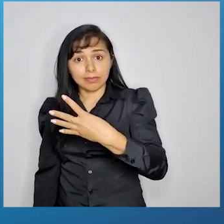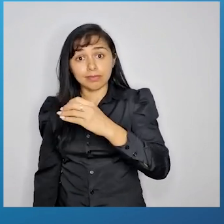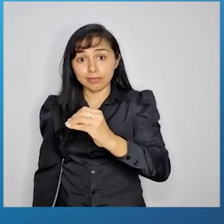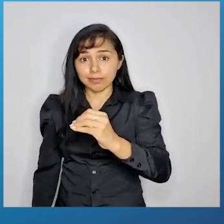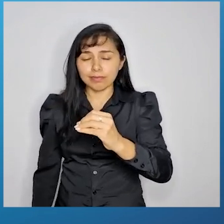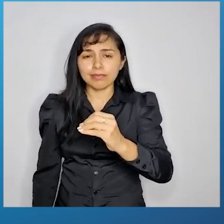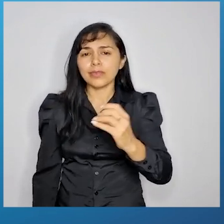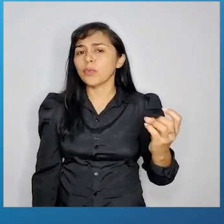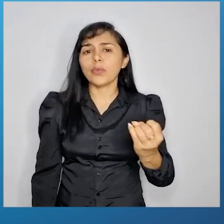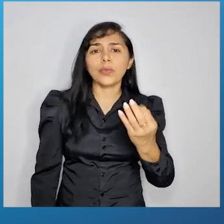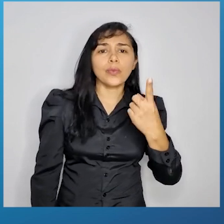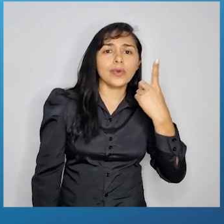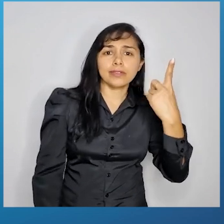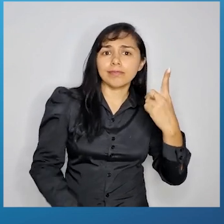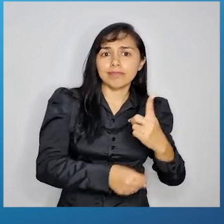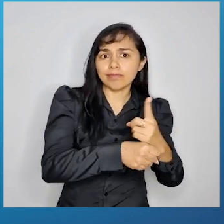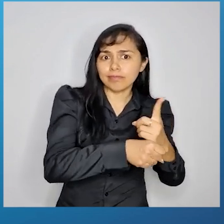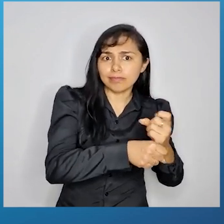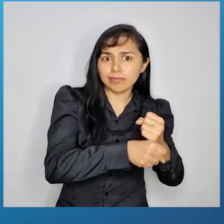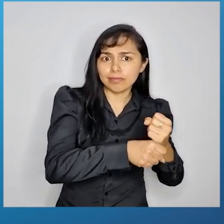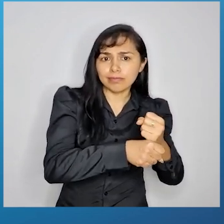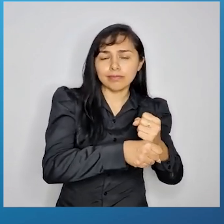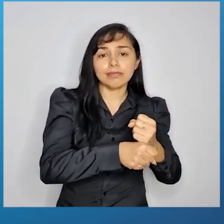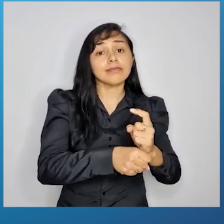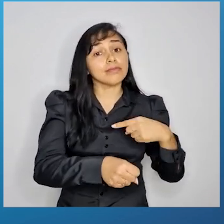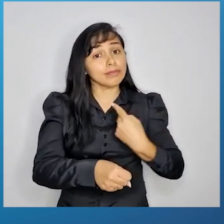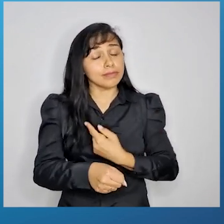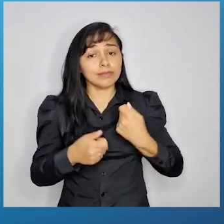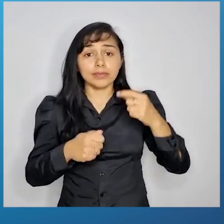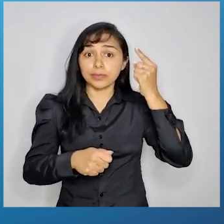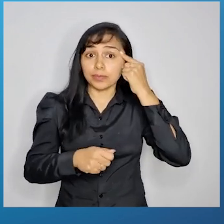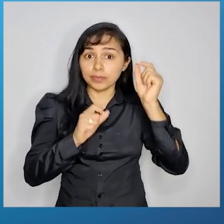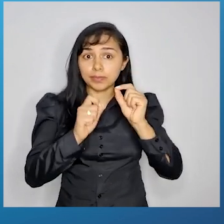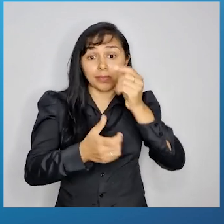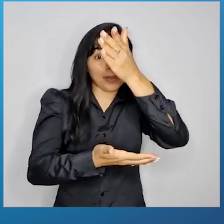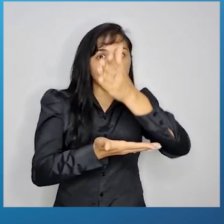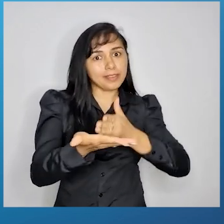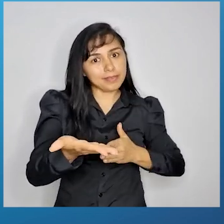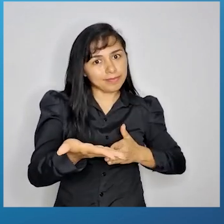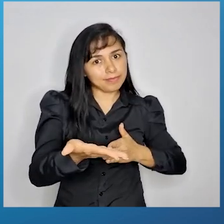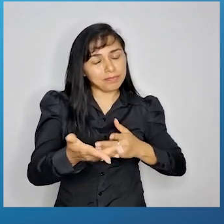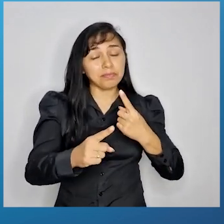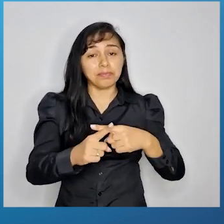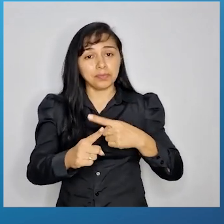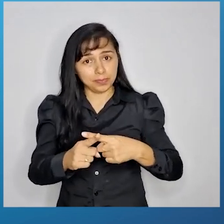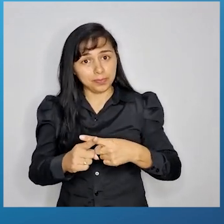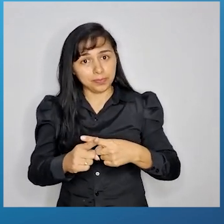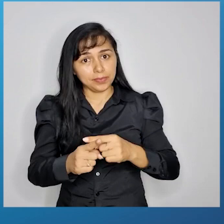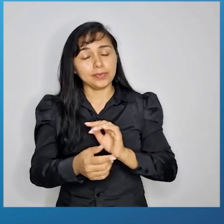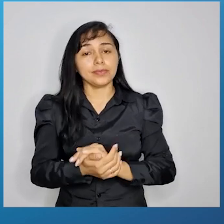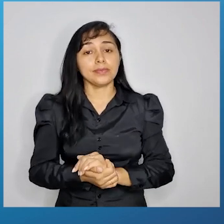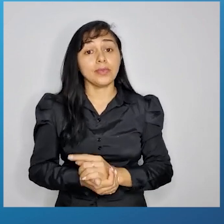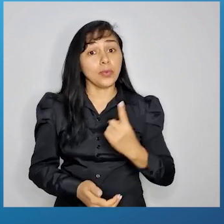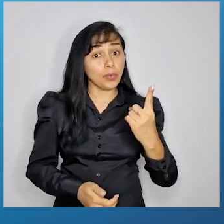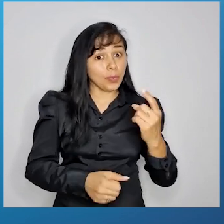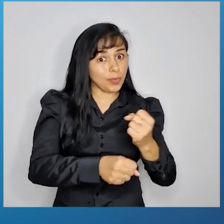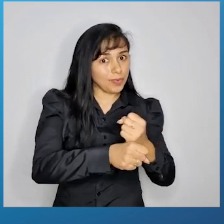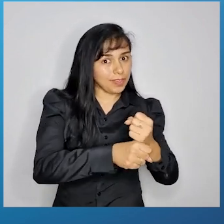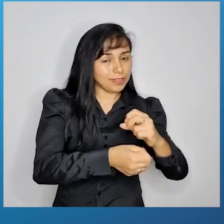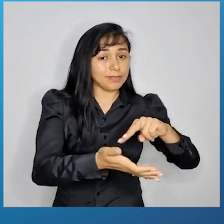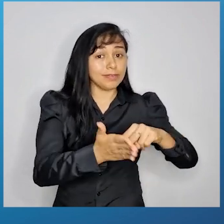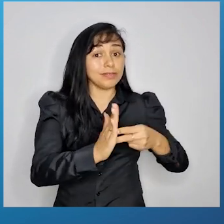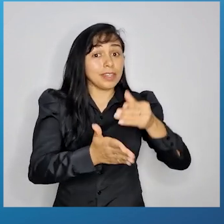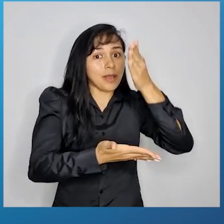640. Aqui nós operamos com a ideia de metade, porque um ano